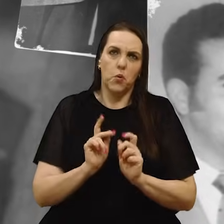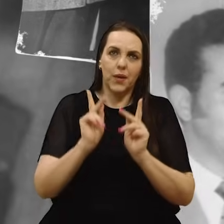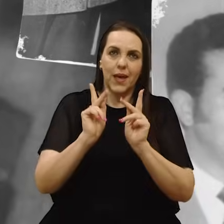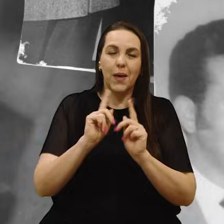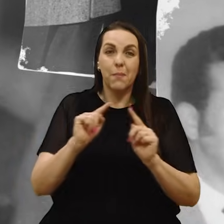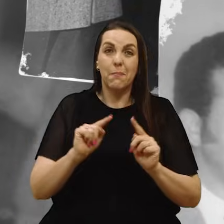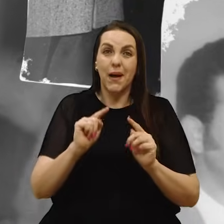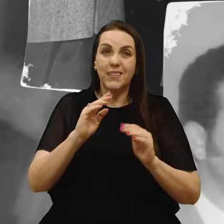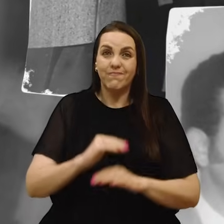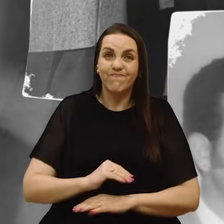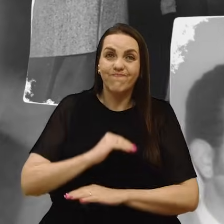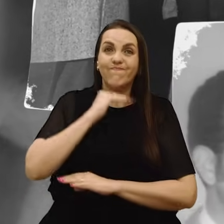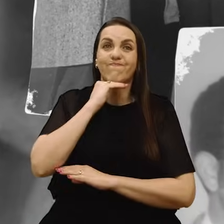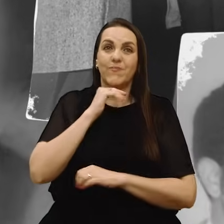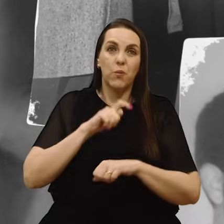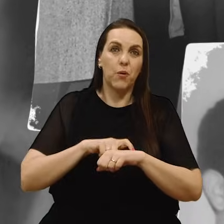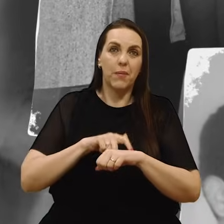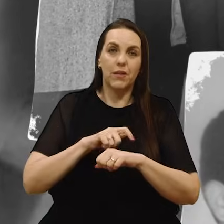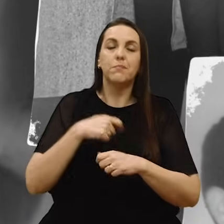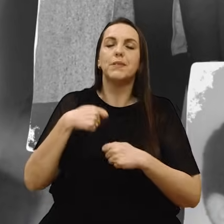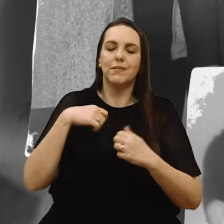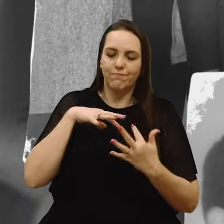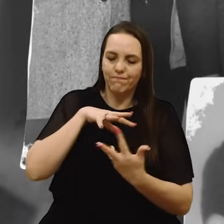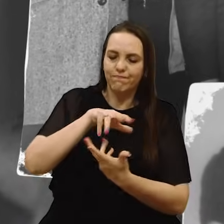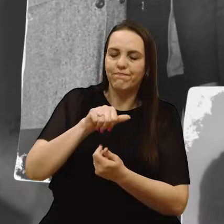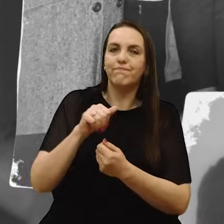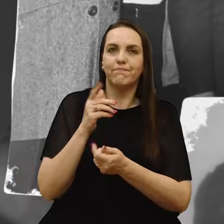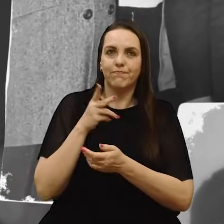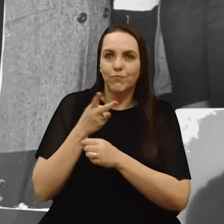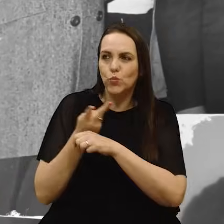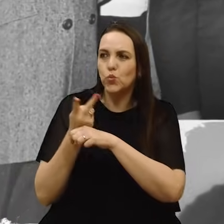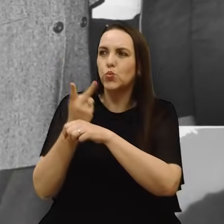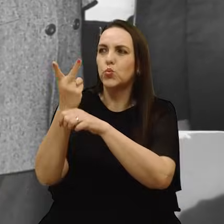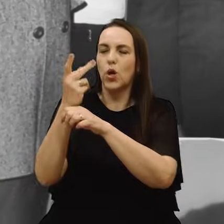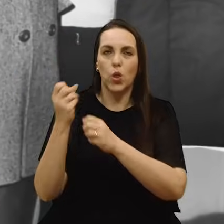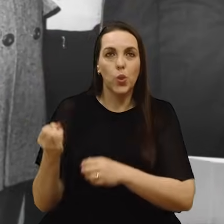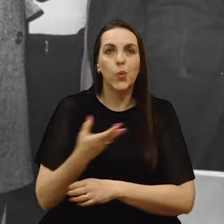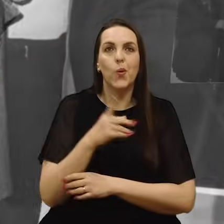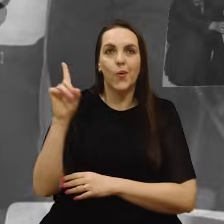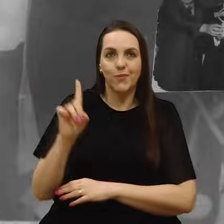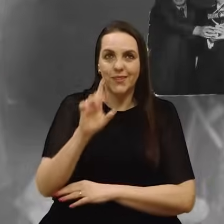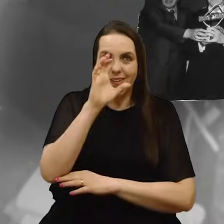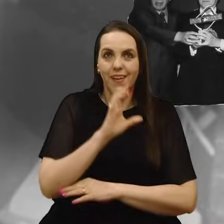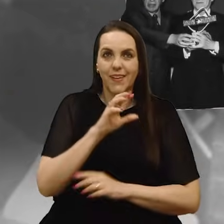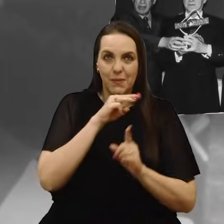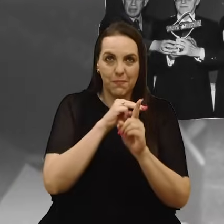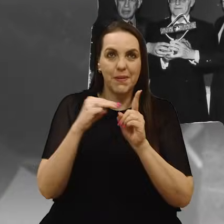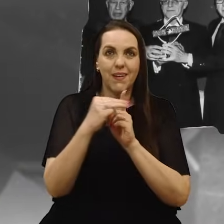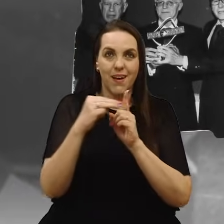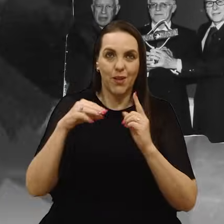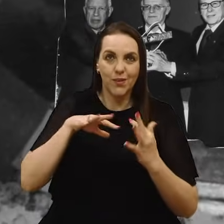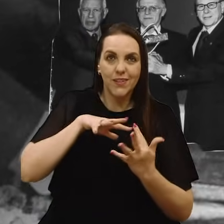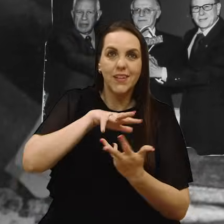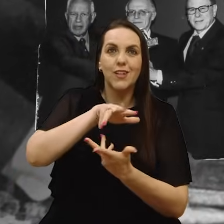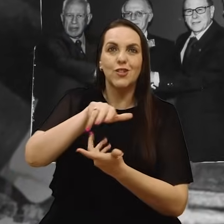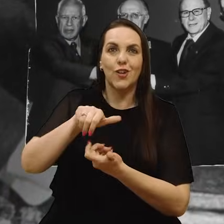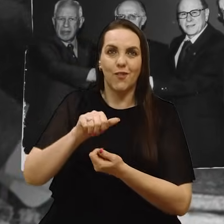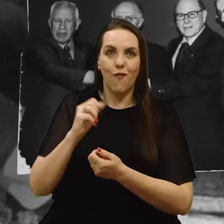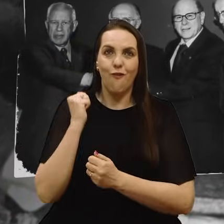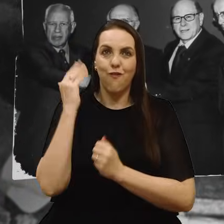mercado interno satura, mas buscar um mercado internacional. Então, através do